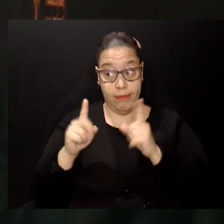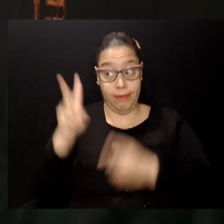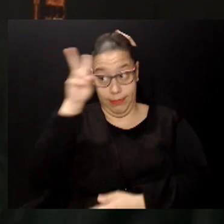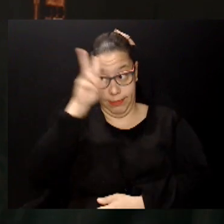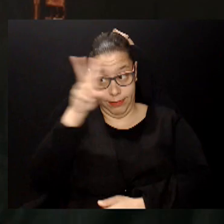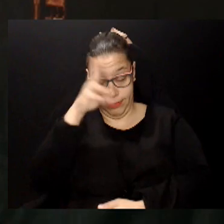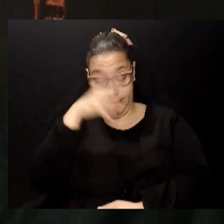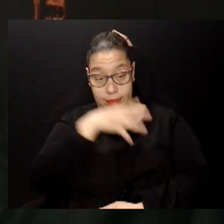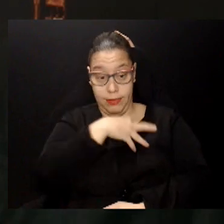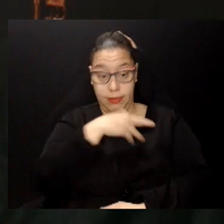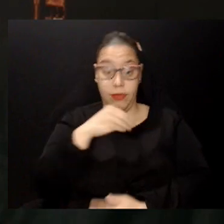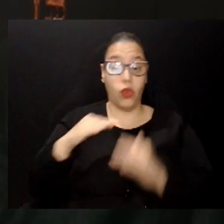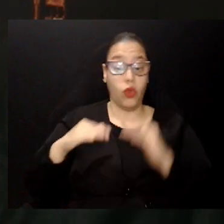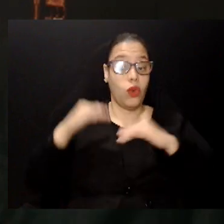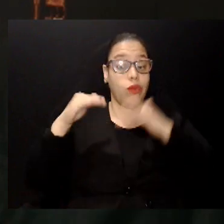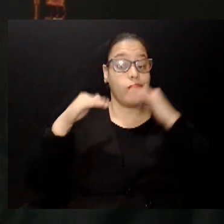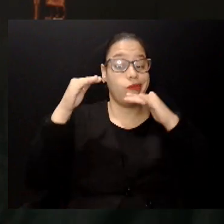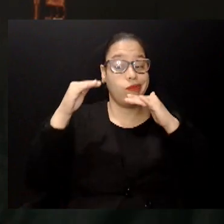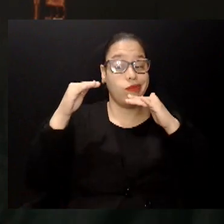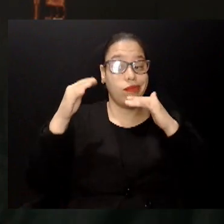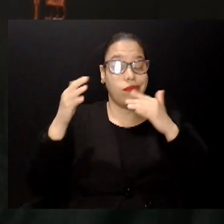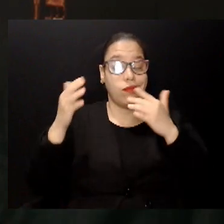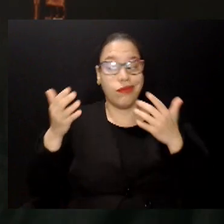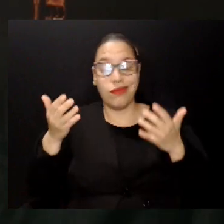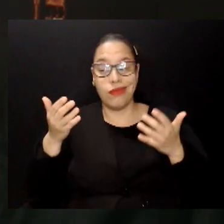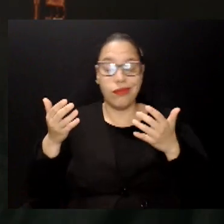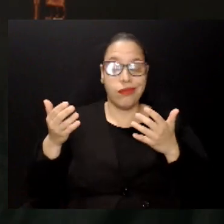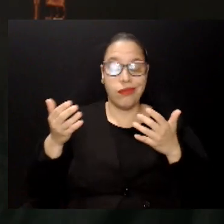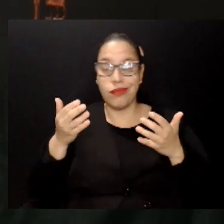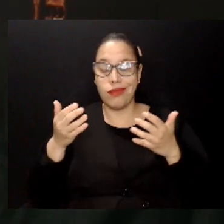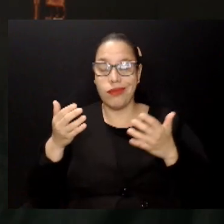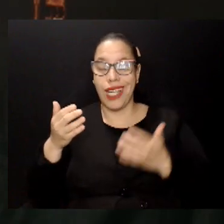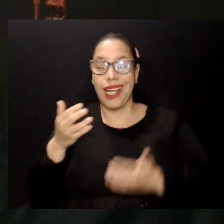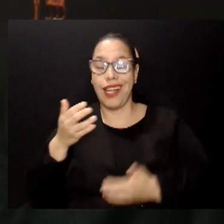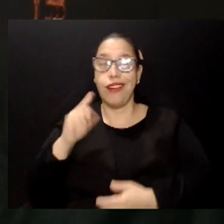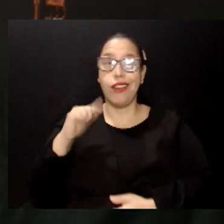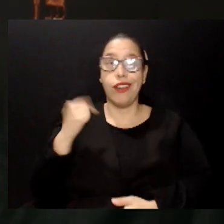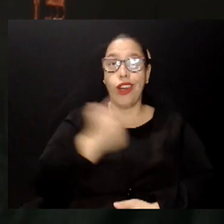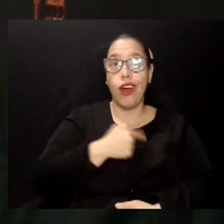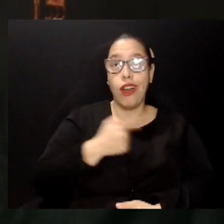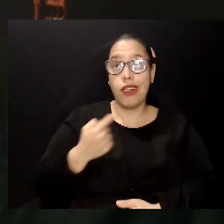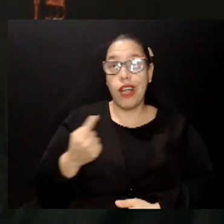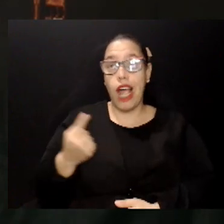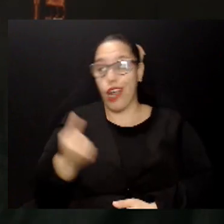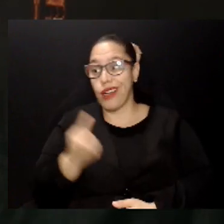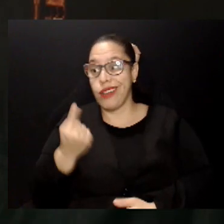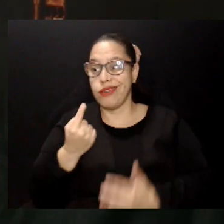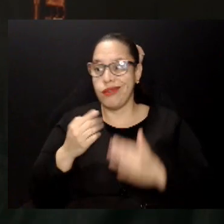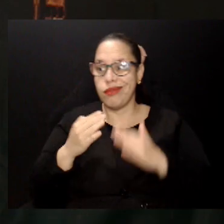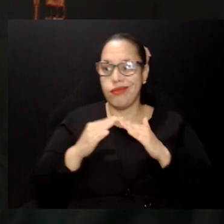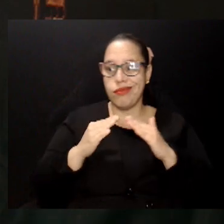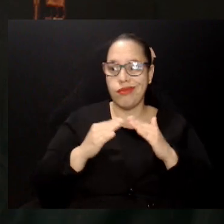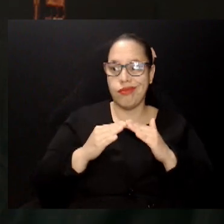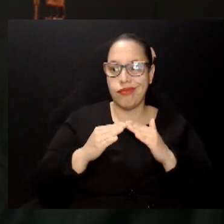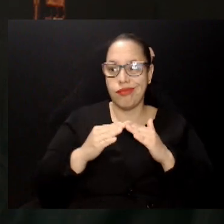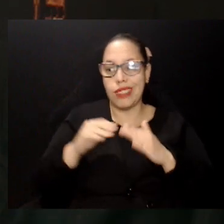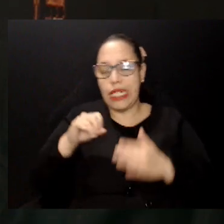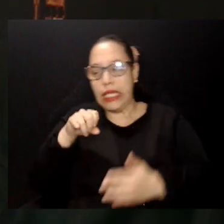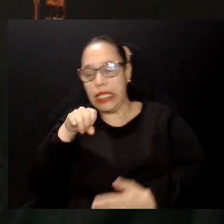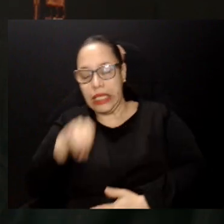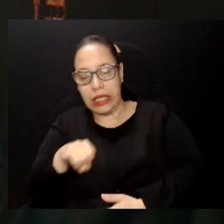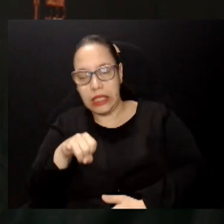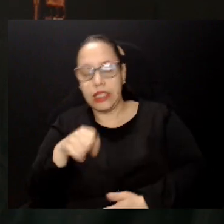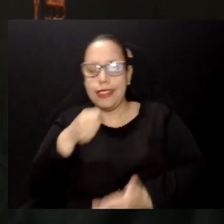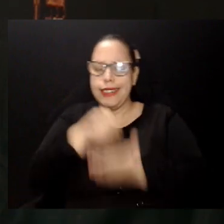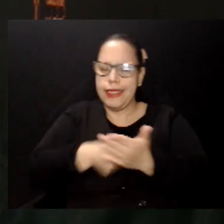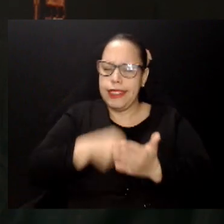crescer, e os filhos vão, e o nosso ninho vai ficar vazio, e aí, às vezes, você se dedicou tanto e perdeu a